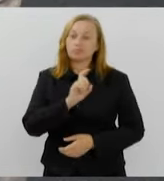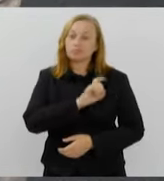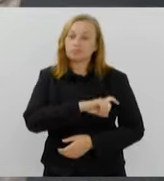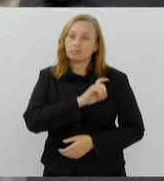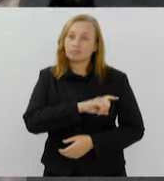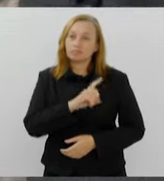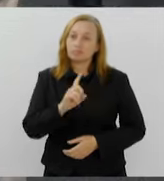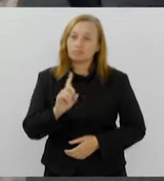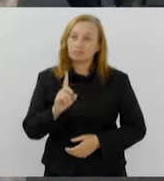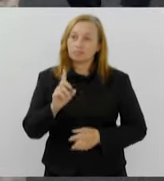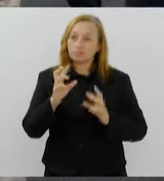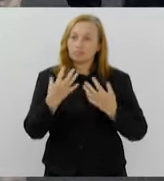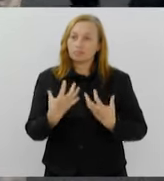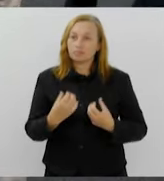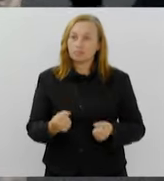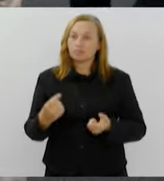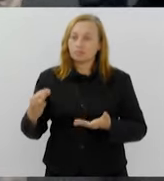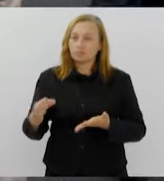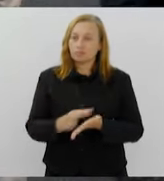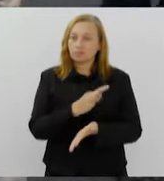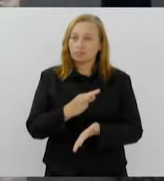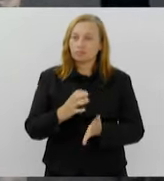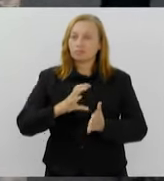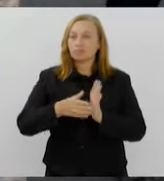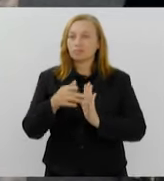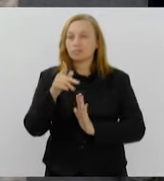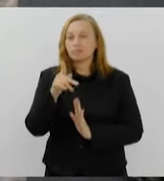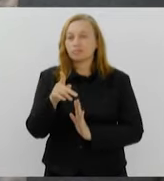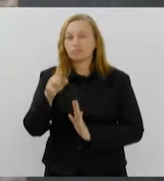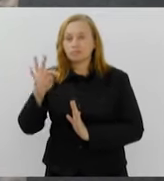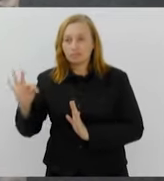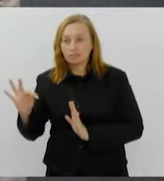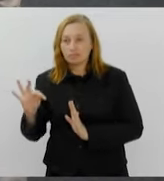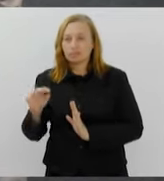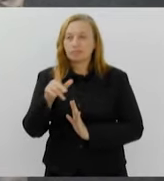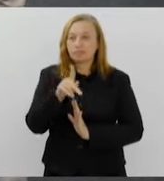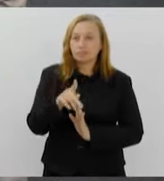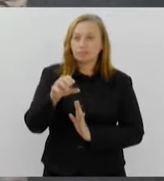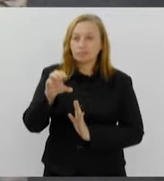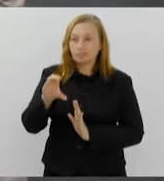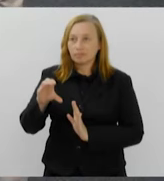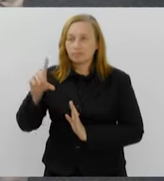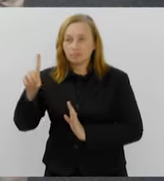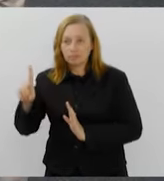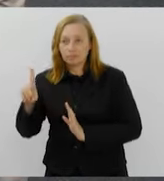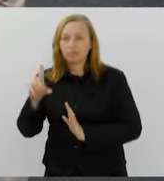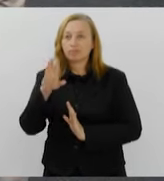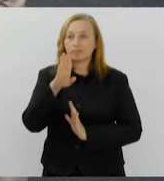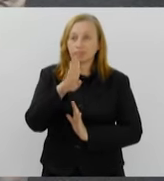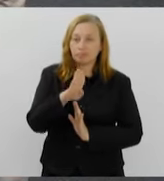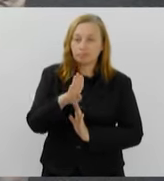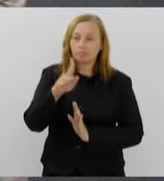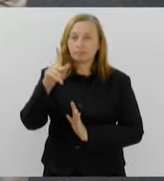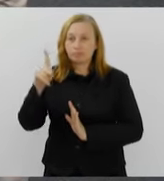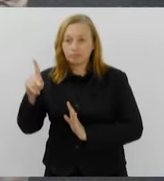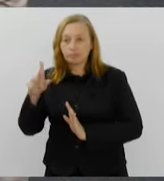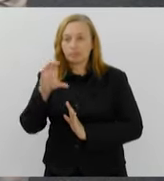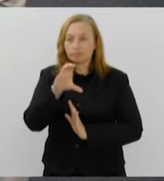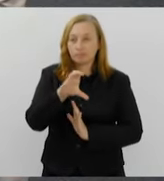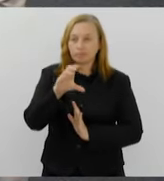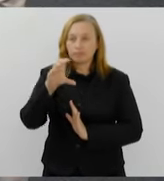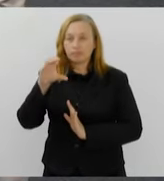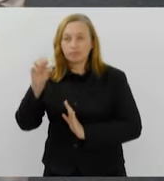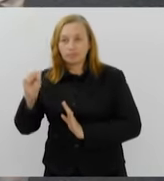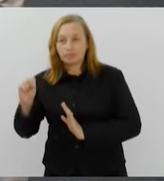reprovável assinam partido dos trabalhadores pcdb PV PSB